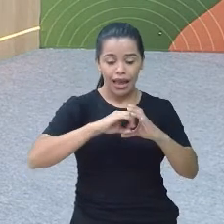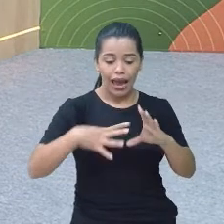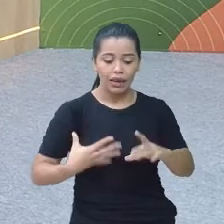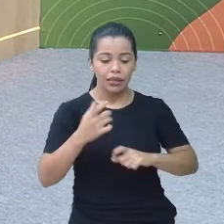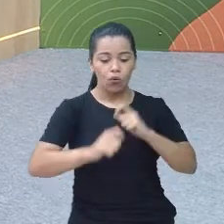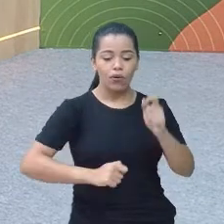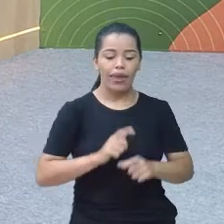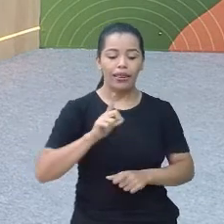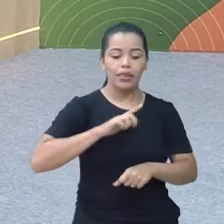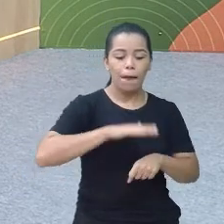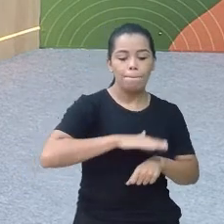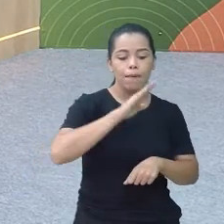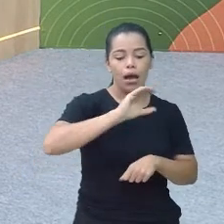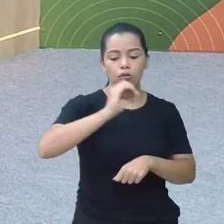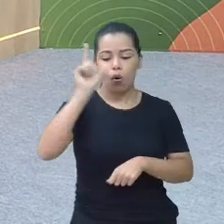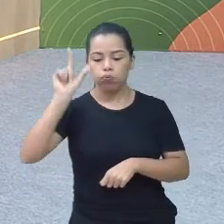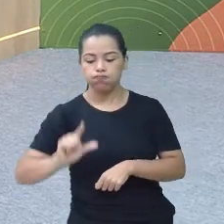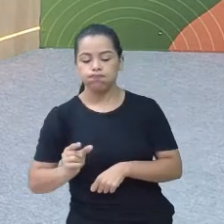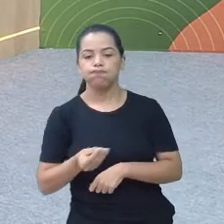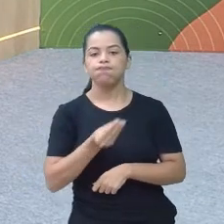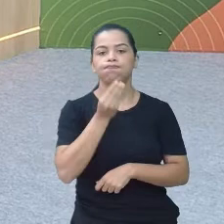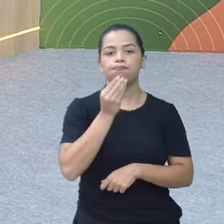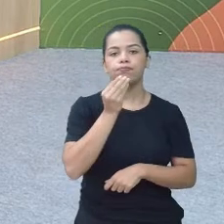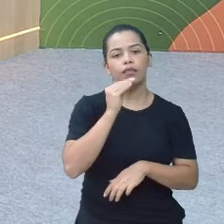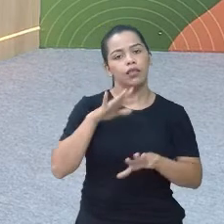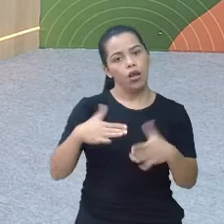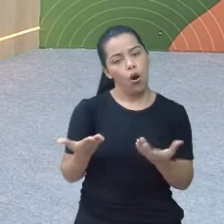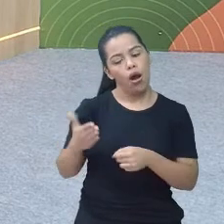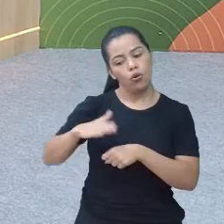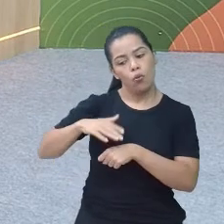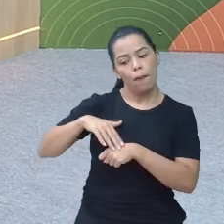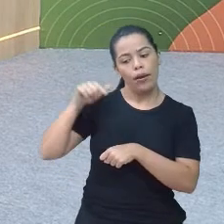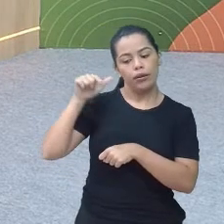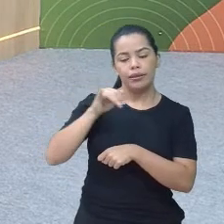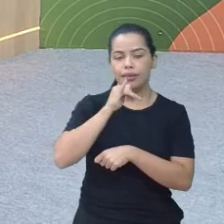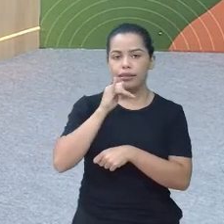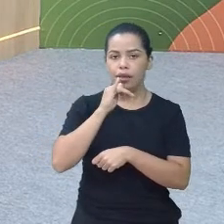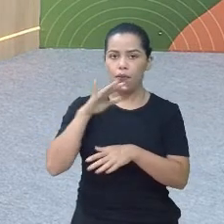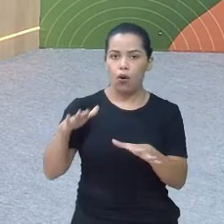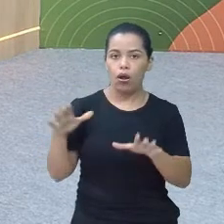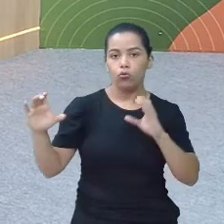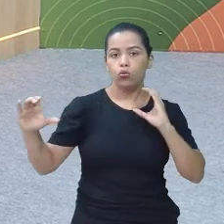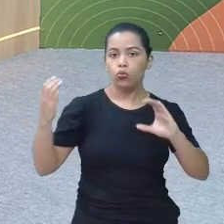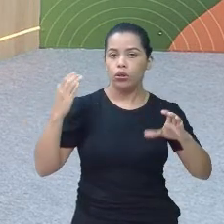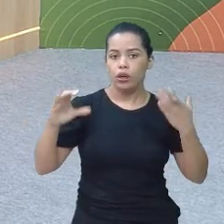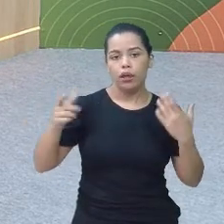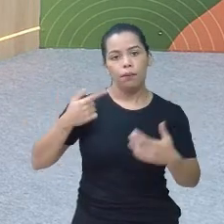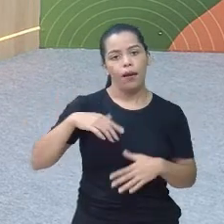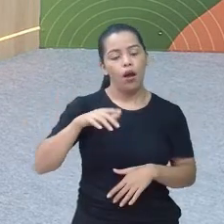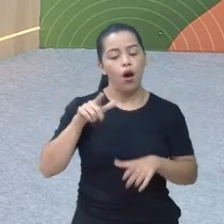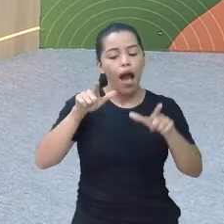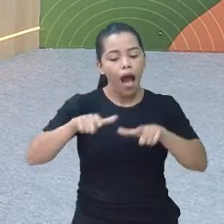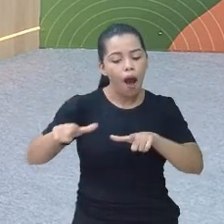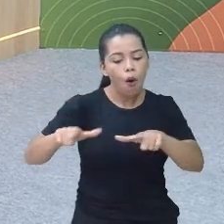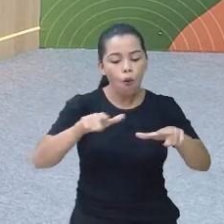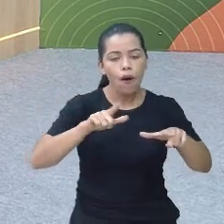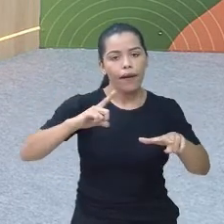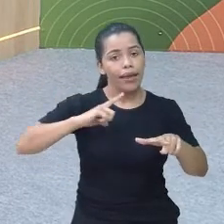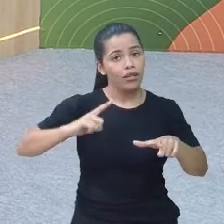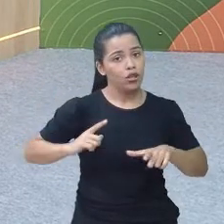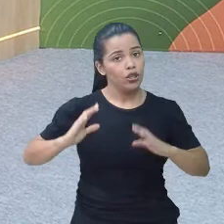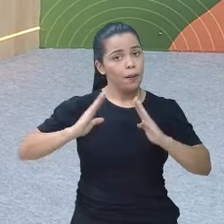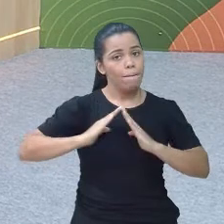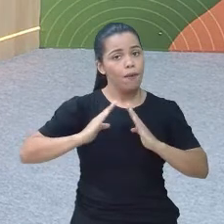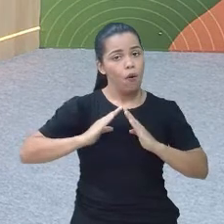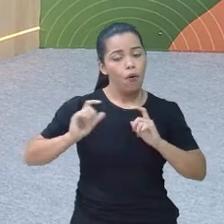menos chance. Então, nesse caso da previsão do tempo, aonde a gente mora, em Recife, é provável de que você tenha